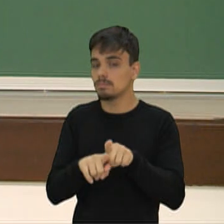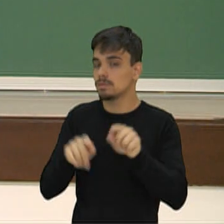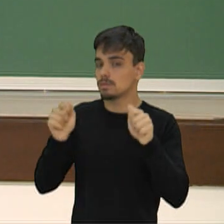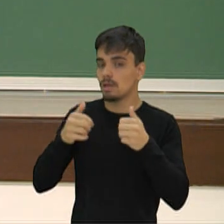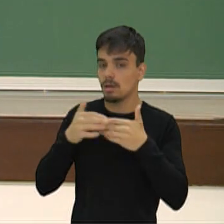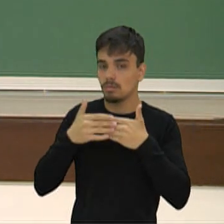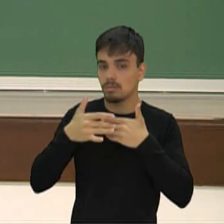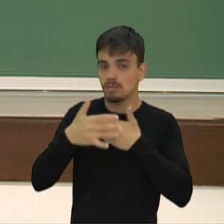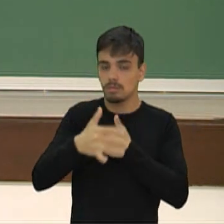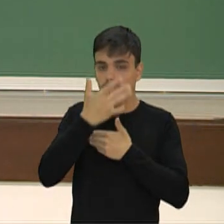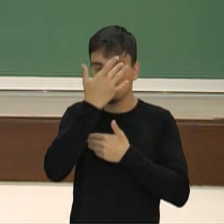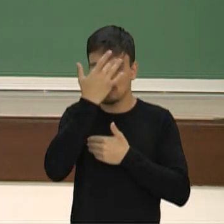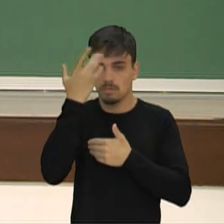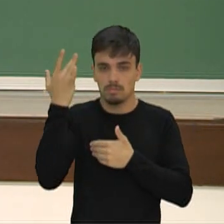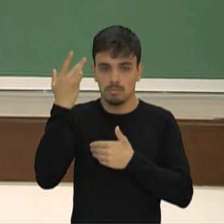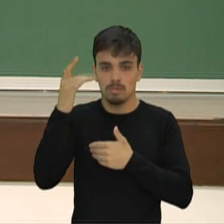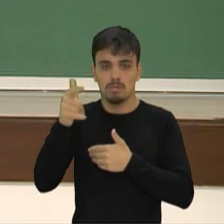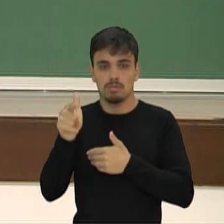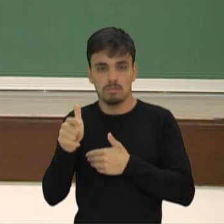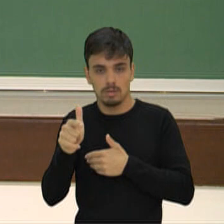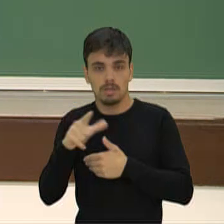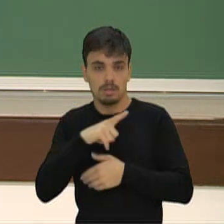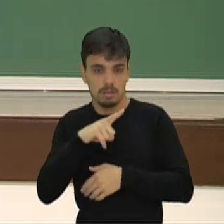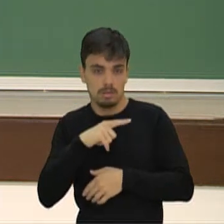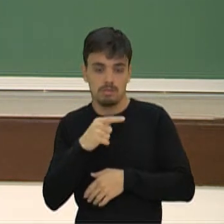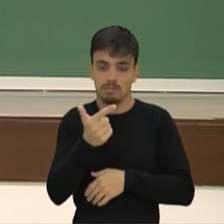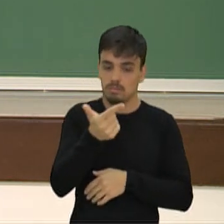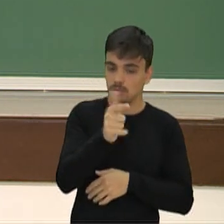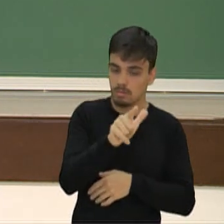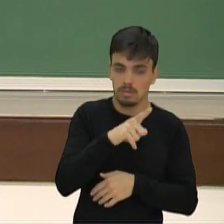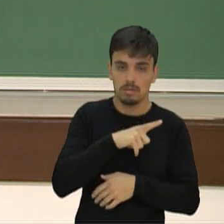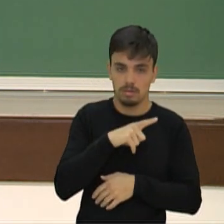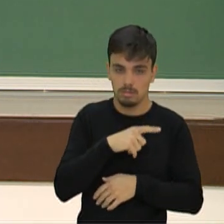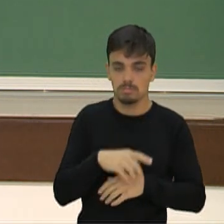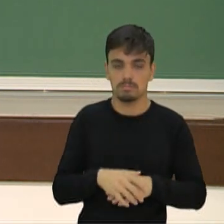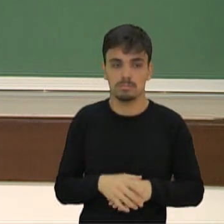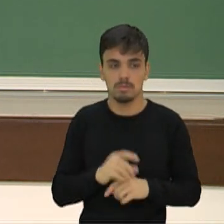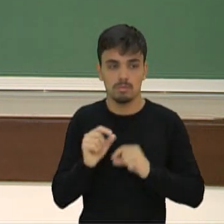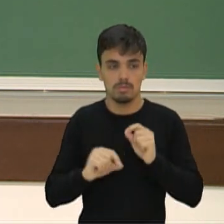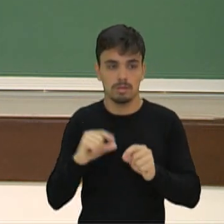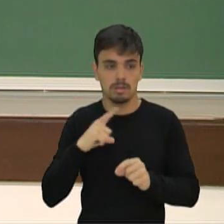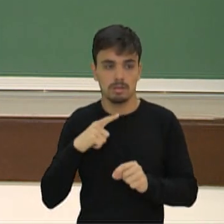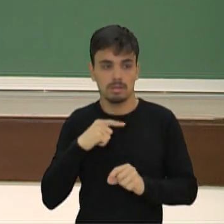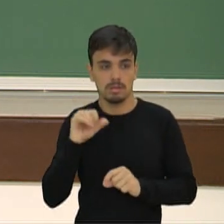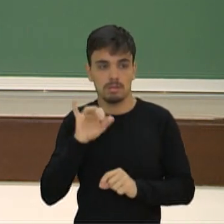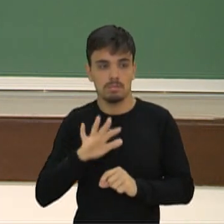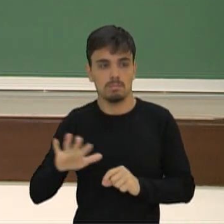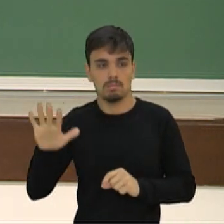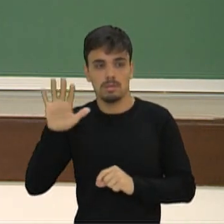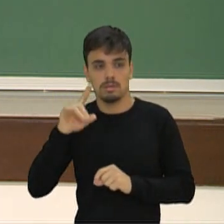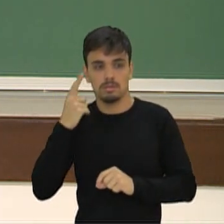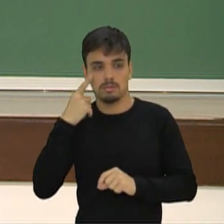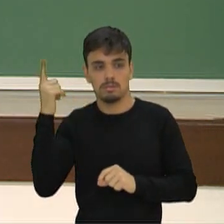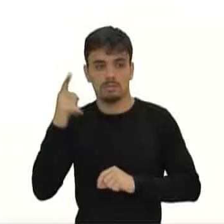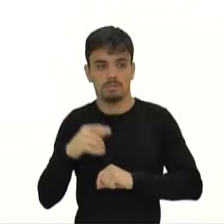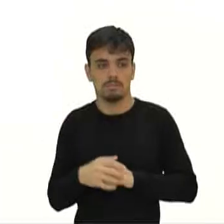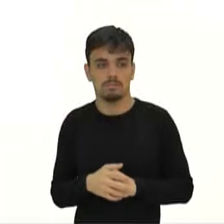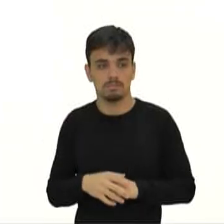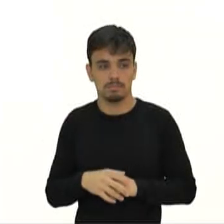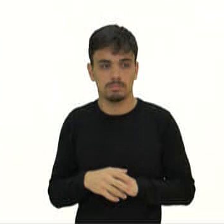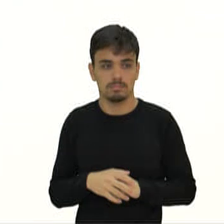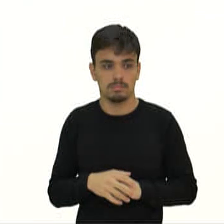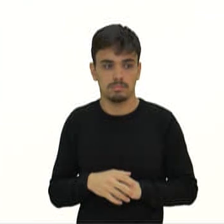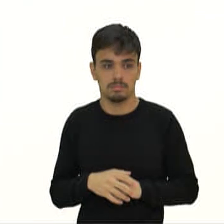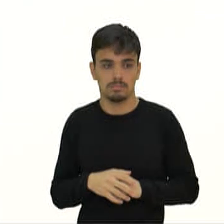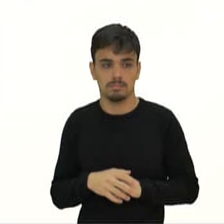com uma pessoa que não tenha ou uma pessoa que tenha astigmatismo, eu trouxe essa imagem para vocês ali. Acompanhem na tela.